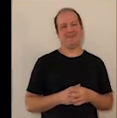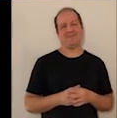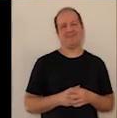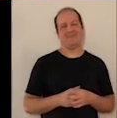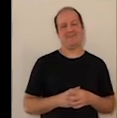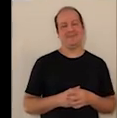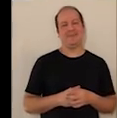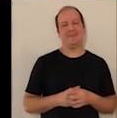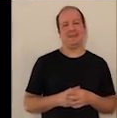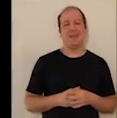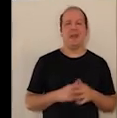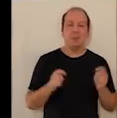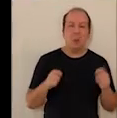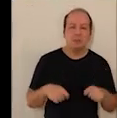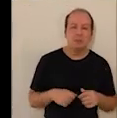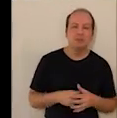Deixe-me